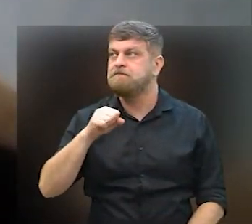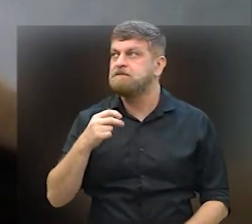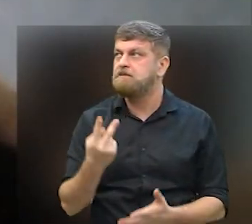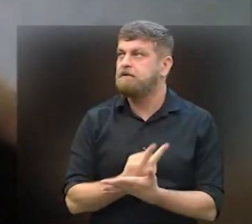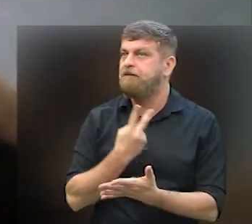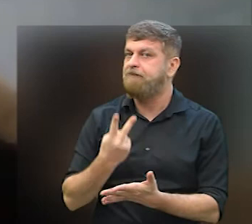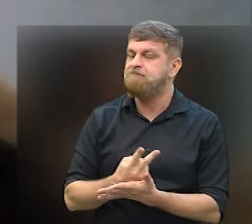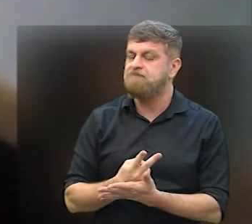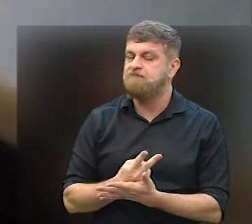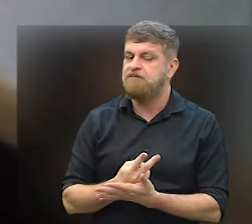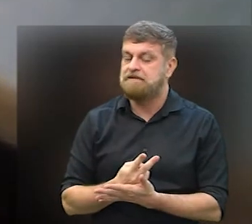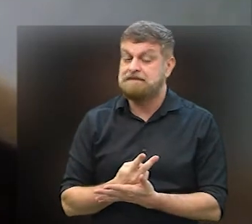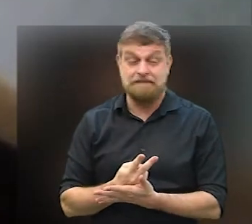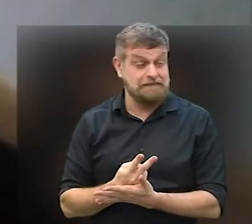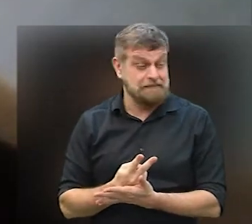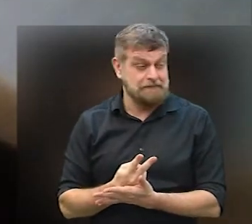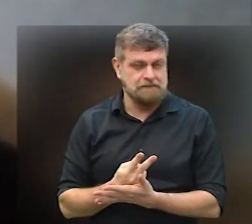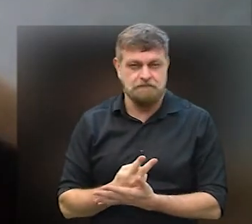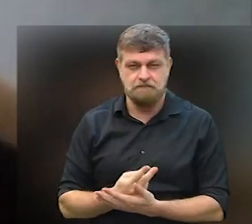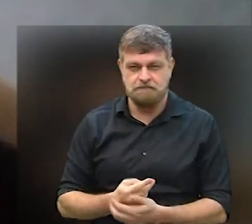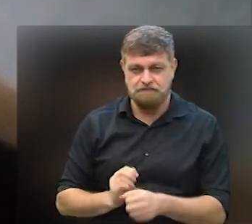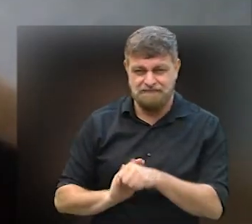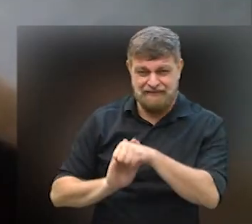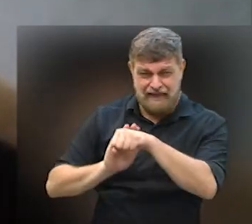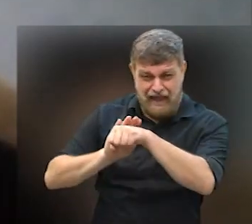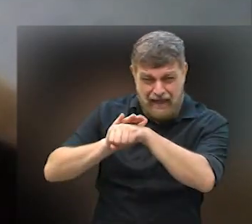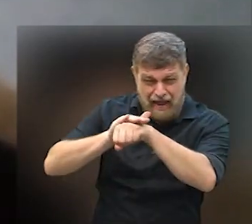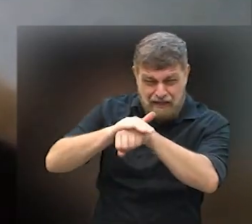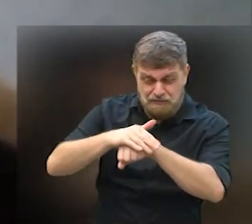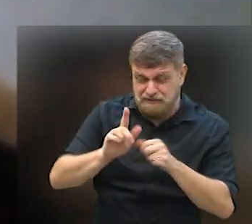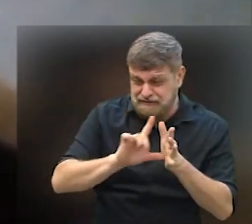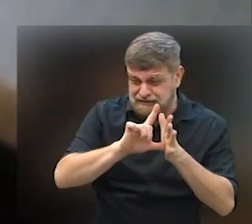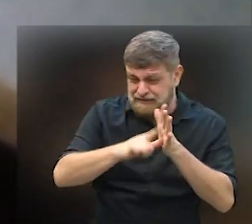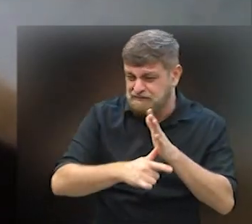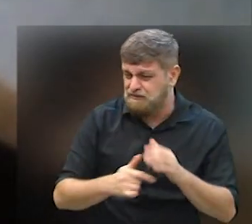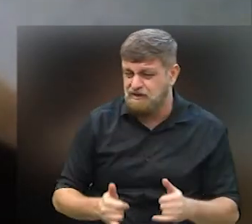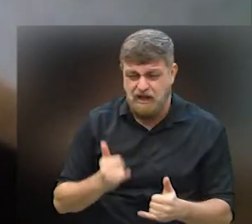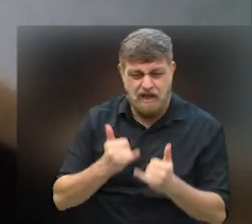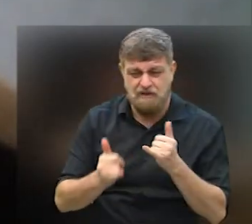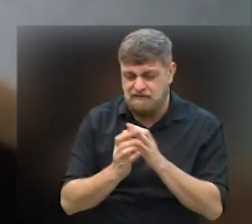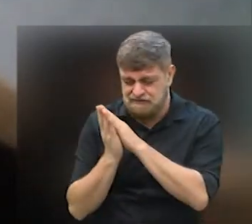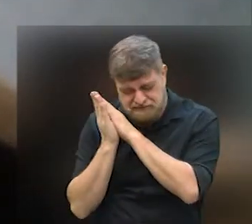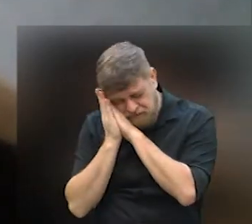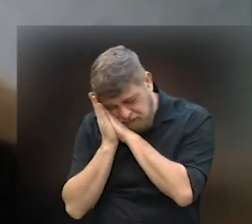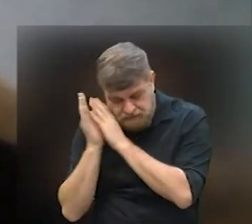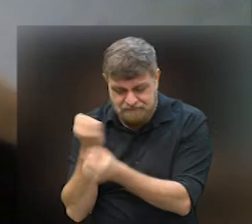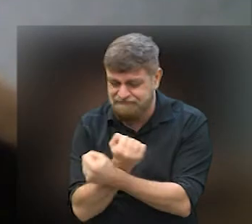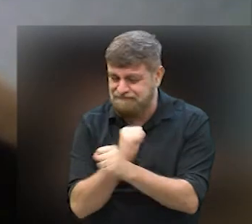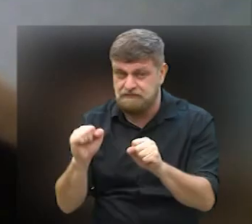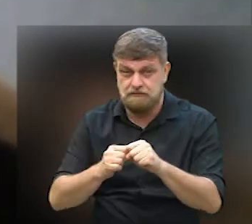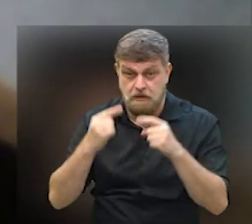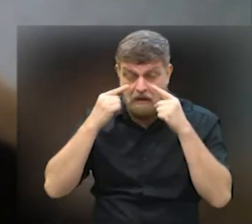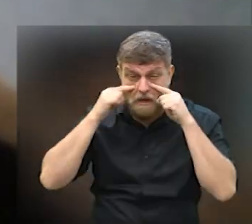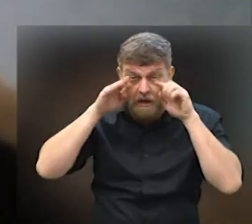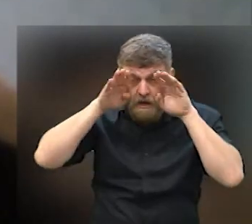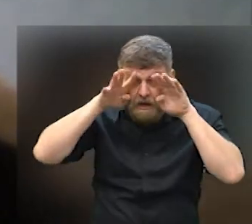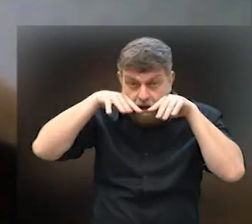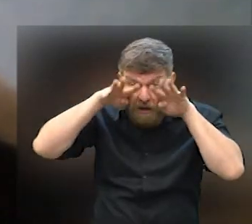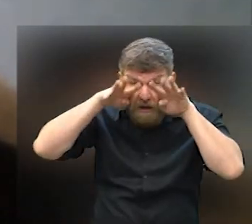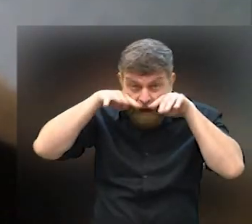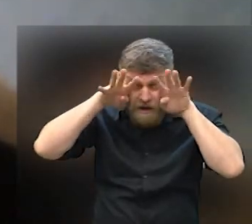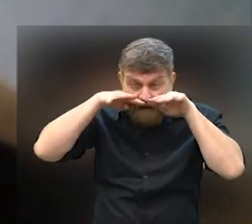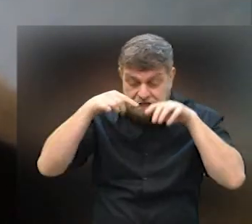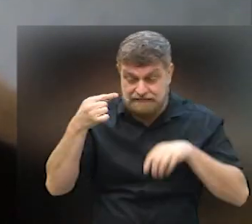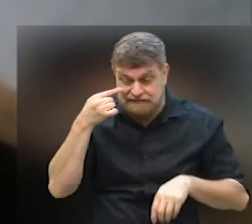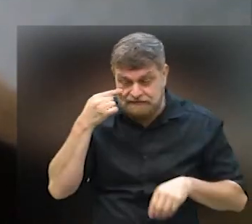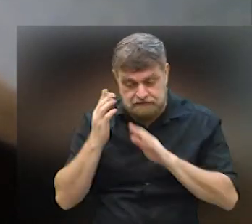um erro. E aí, a noite toda seguinte, eu quase não conseguia dormir, porque ao piscar o olho, né,